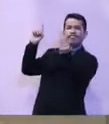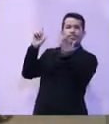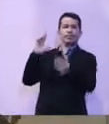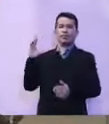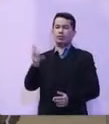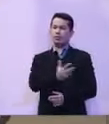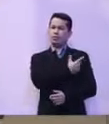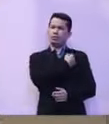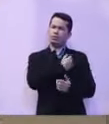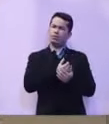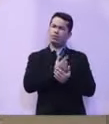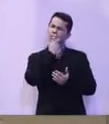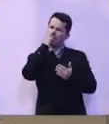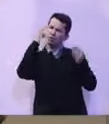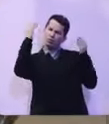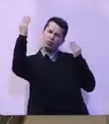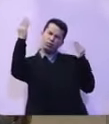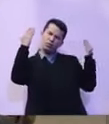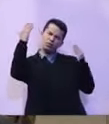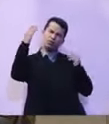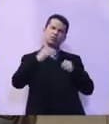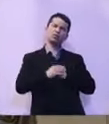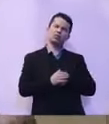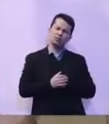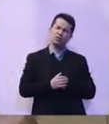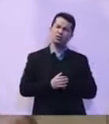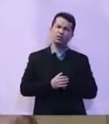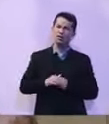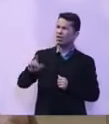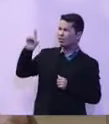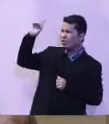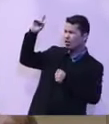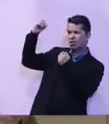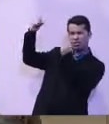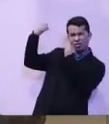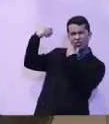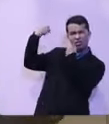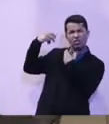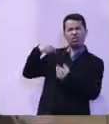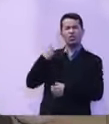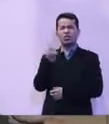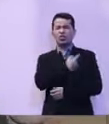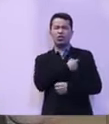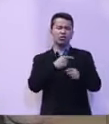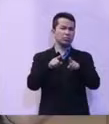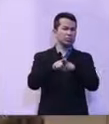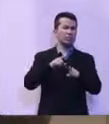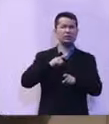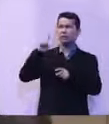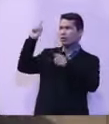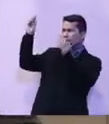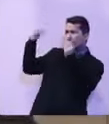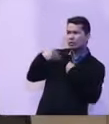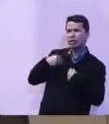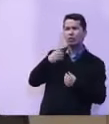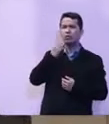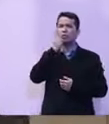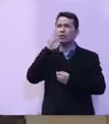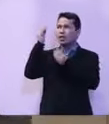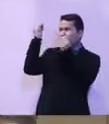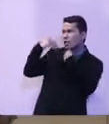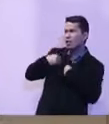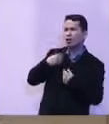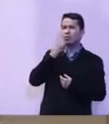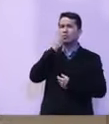é uma ilustração. Às vezes o Senhor está nos dando tantas oportunidades, e em um dado momento da nossa vida, essa vai ser a